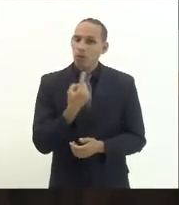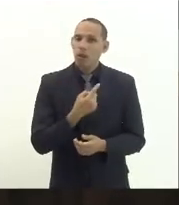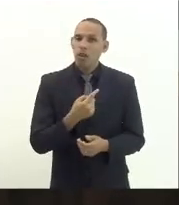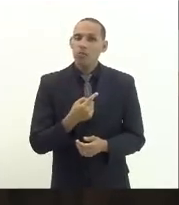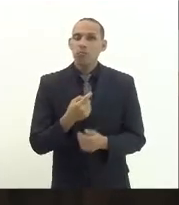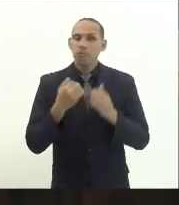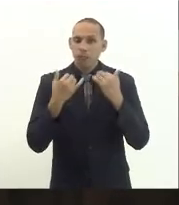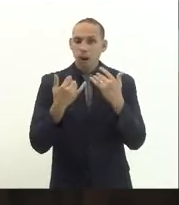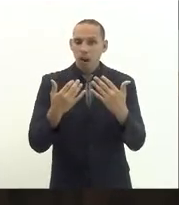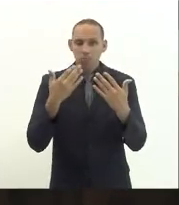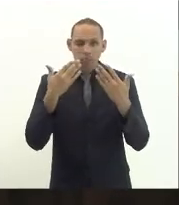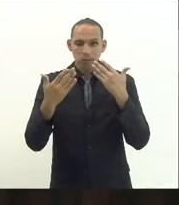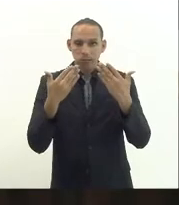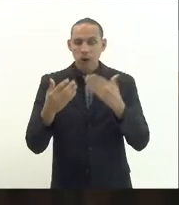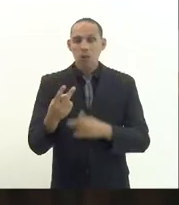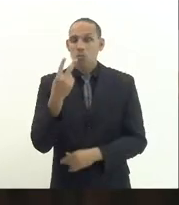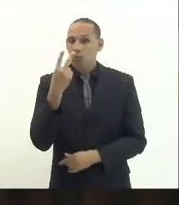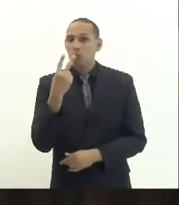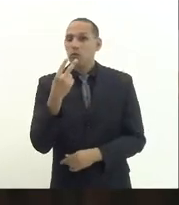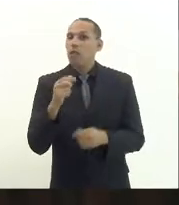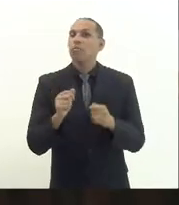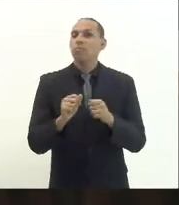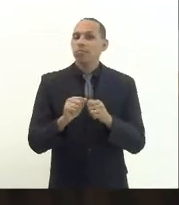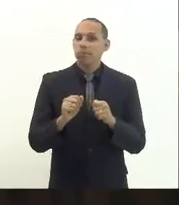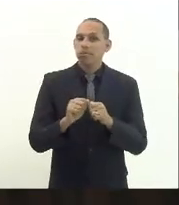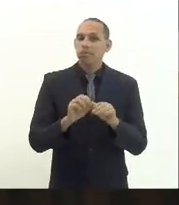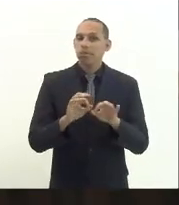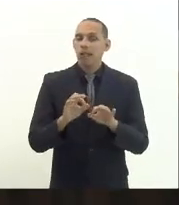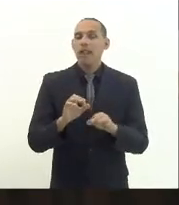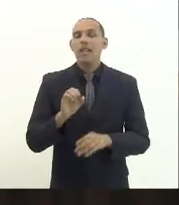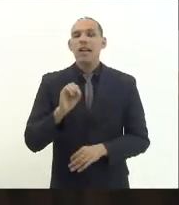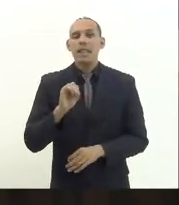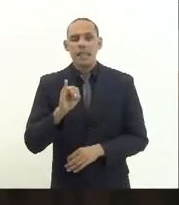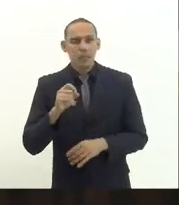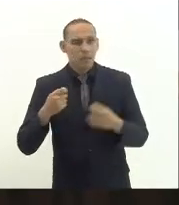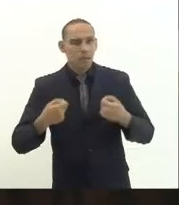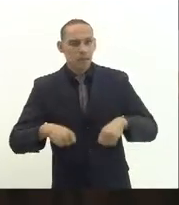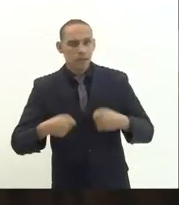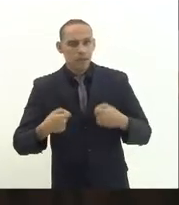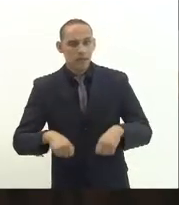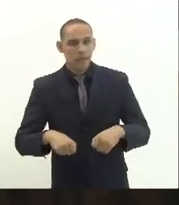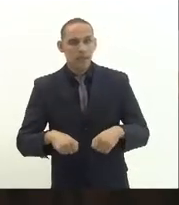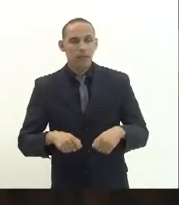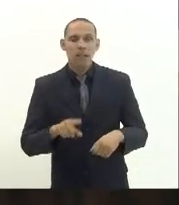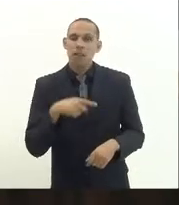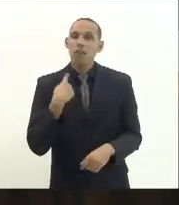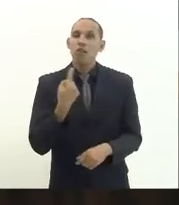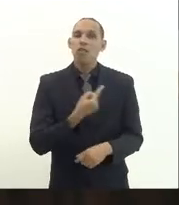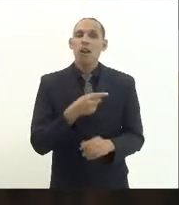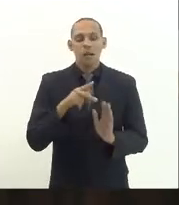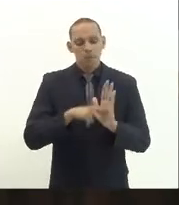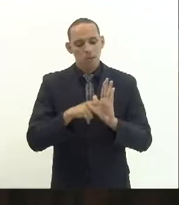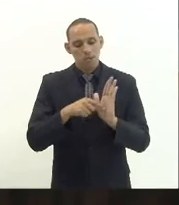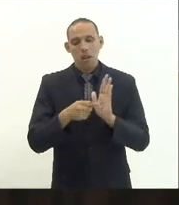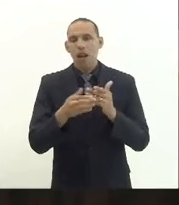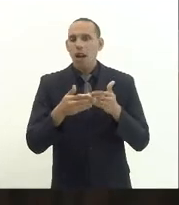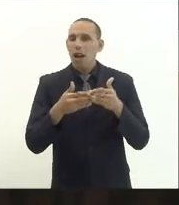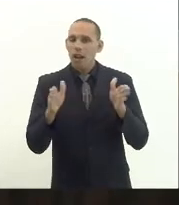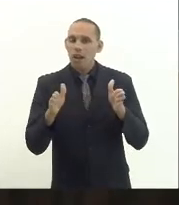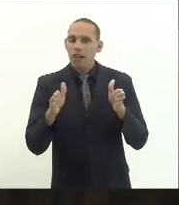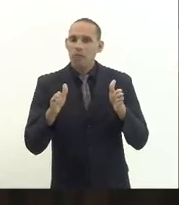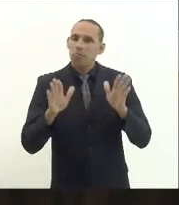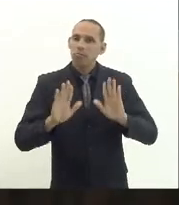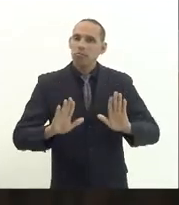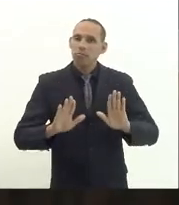mínimo duas audiências e se for preciso necessário nós iremos deixar o projeto aberto para